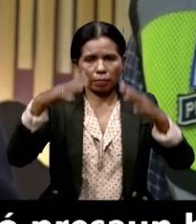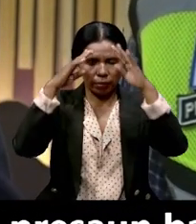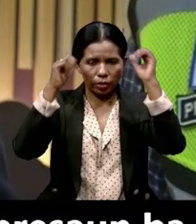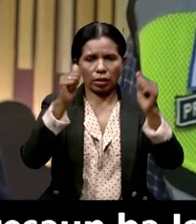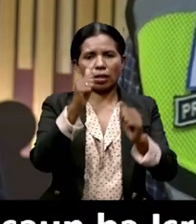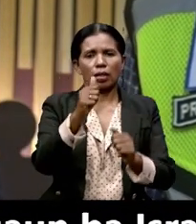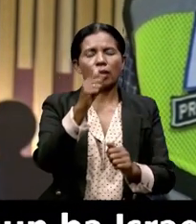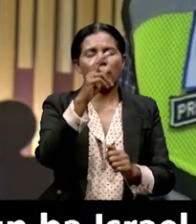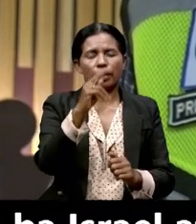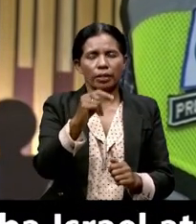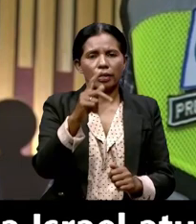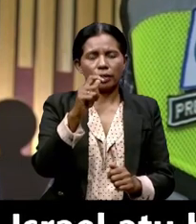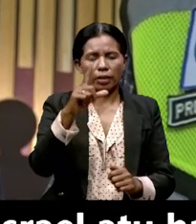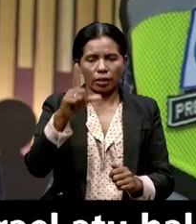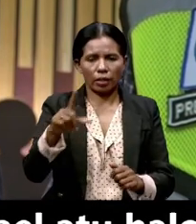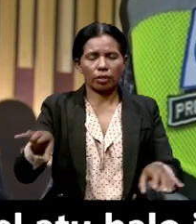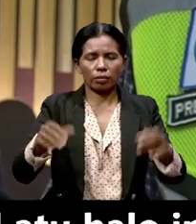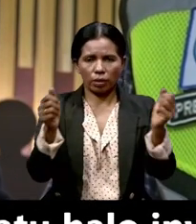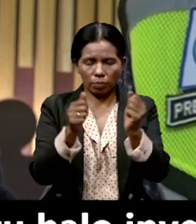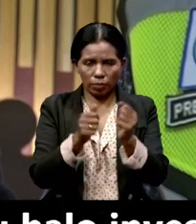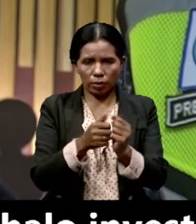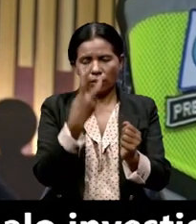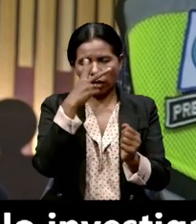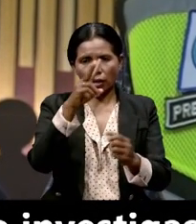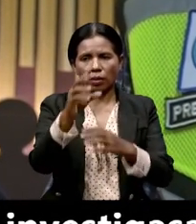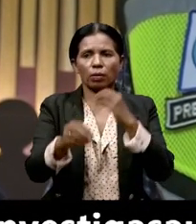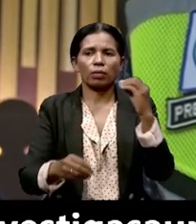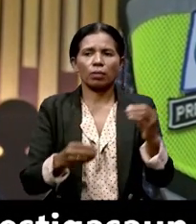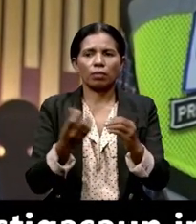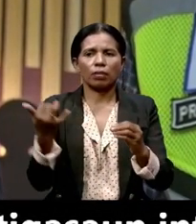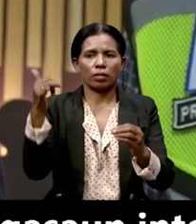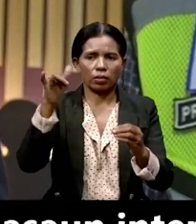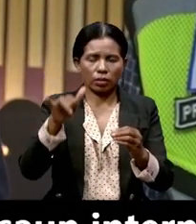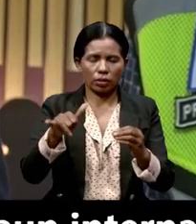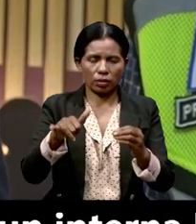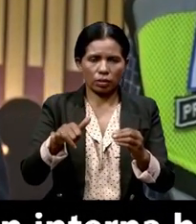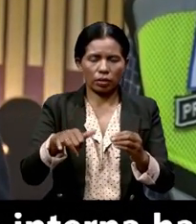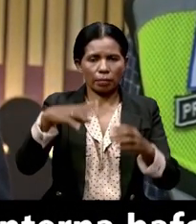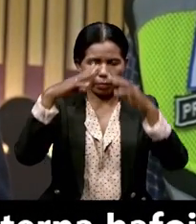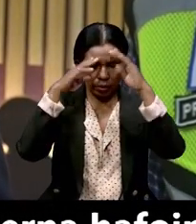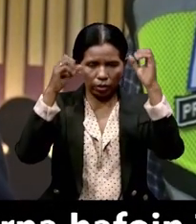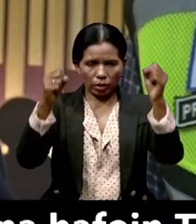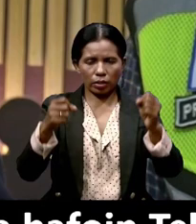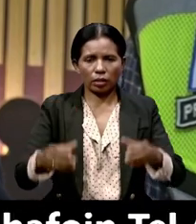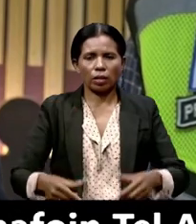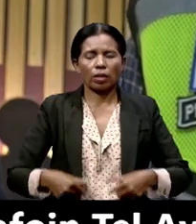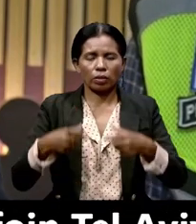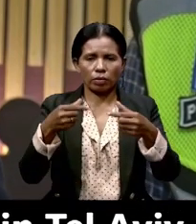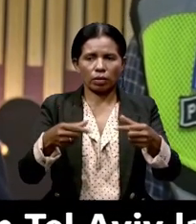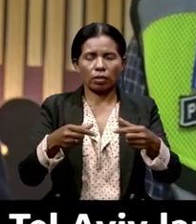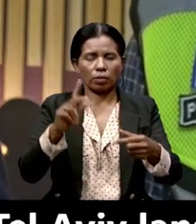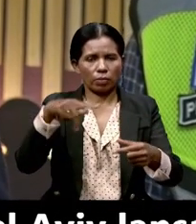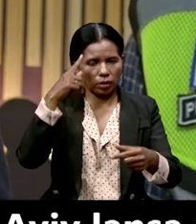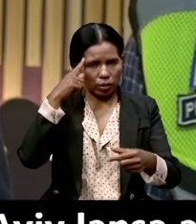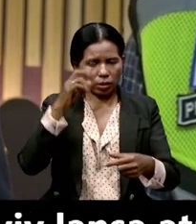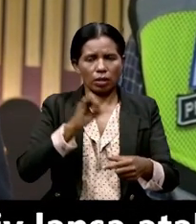ANTL, seja a coordenação ou entidade de Cernê, para a Reba, que está no Cernê Bemaca, ou em sua excelência presidente Foti. E politicamente,